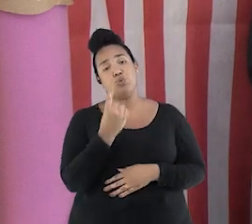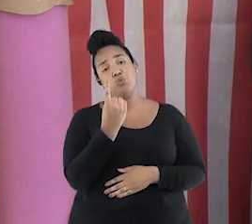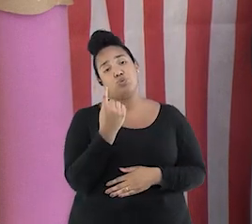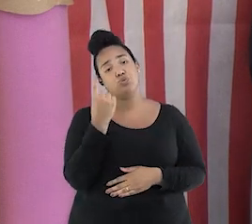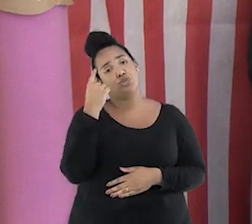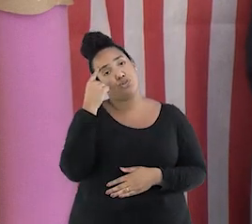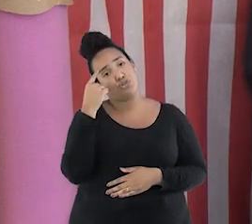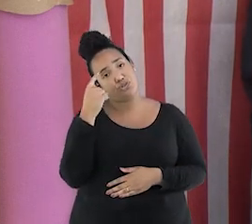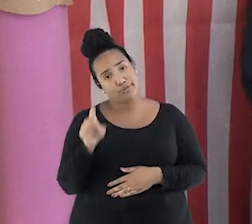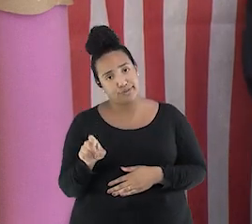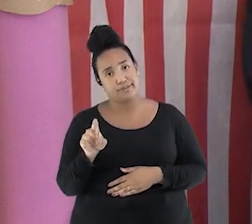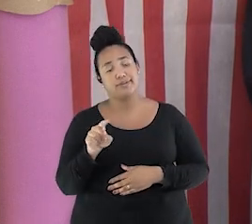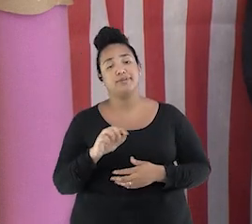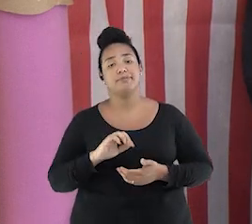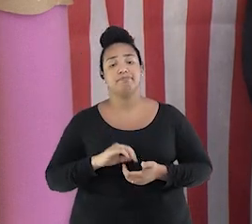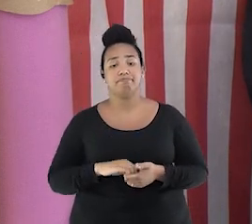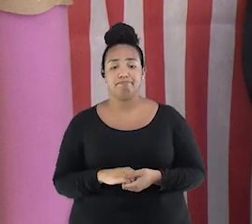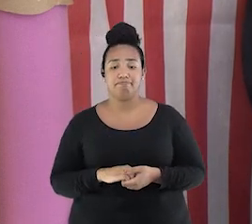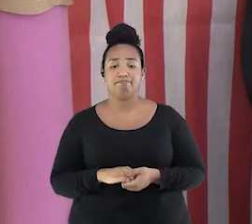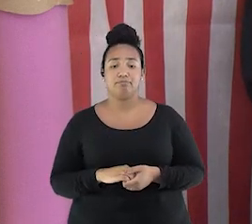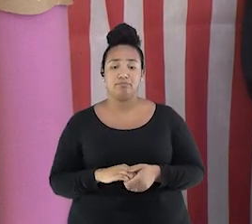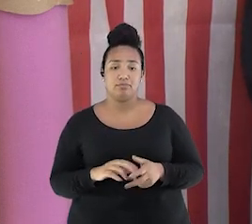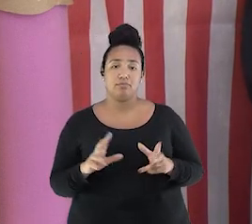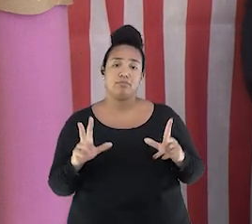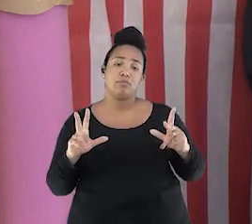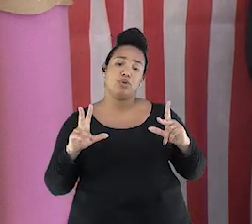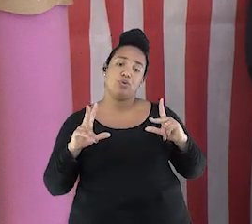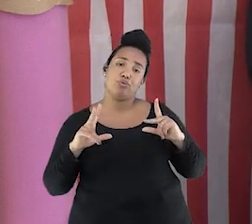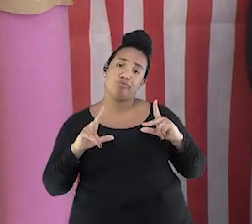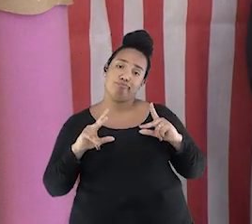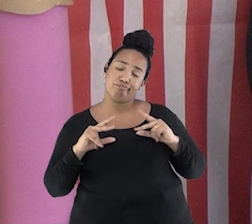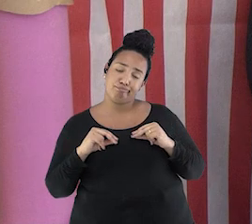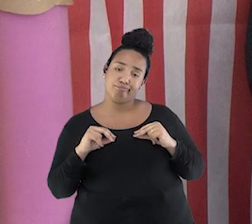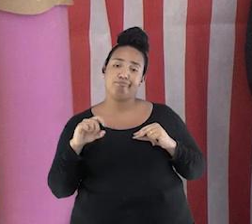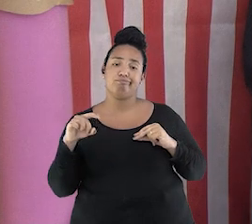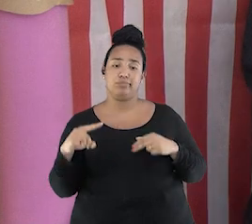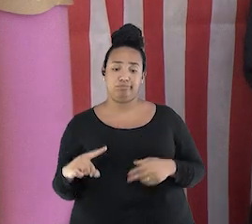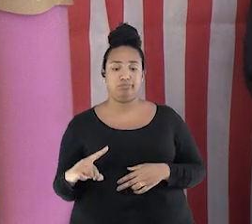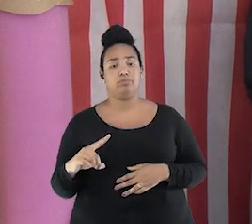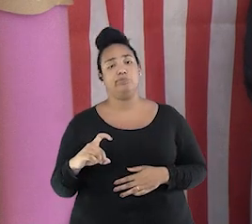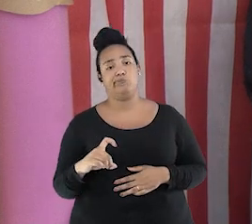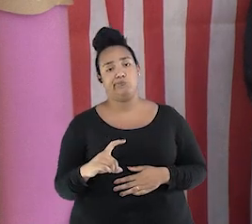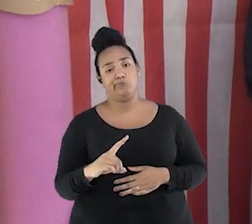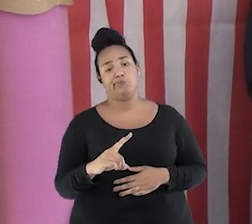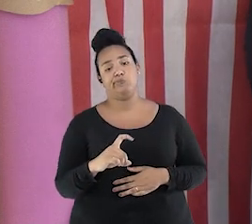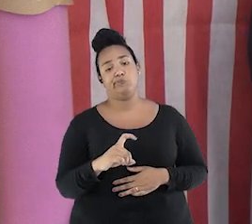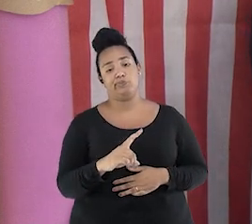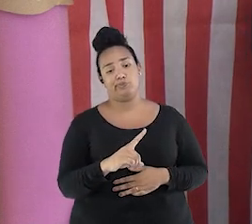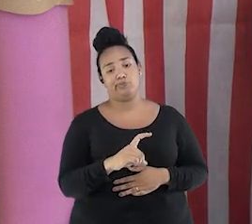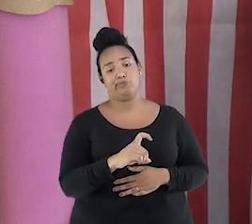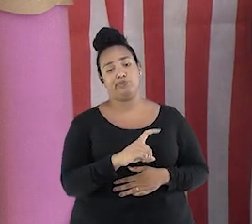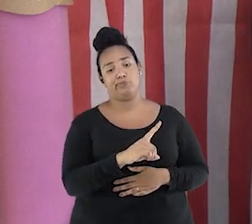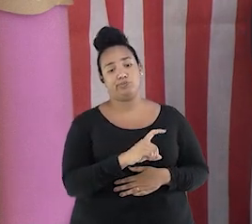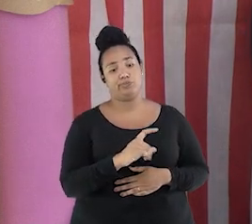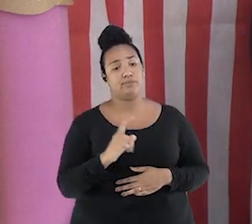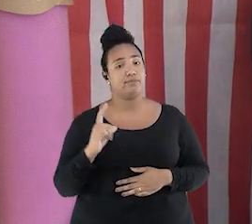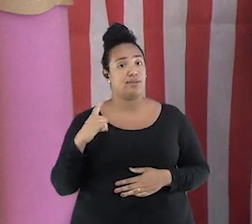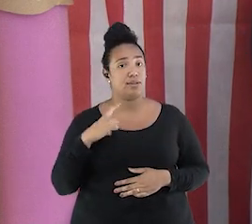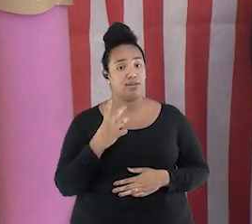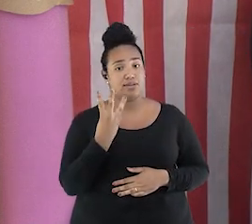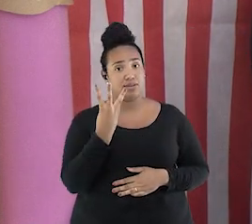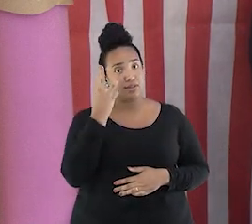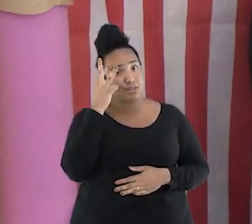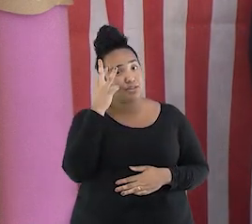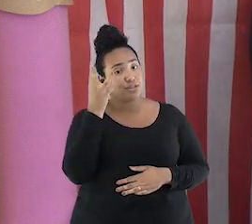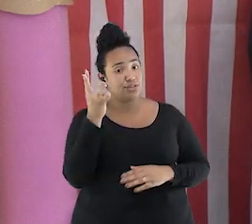dia. Enfim, a molenga se pôs a caminho, tendo exatamente